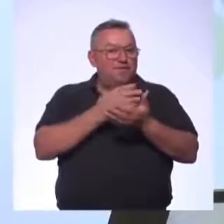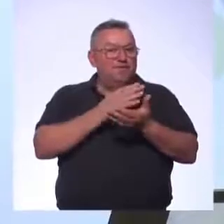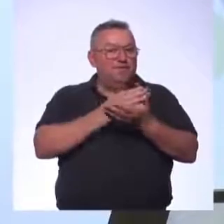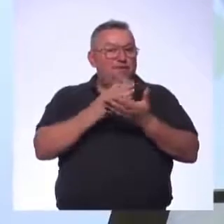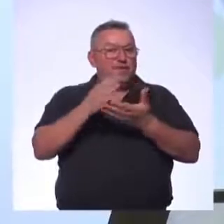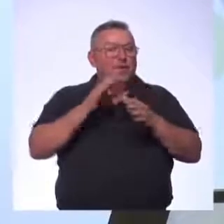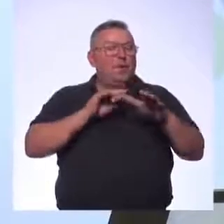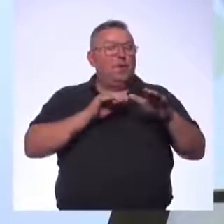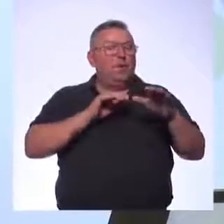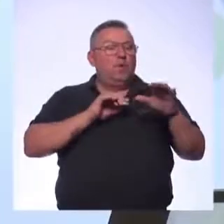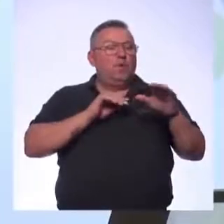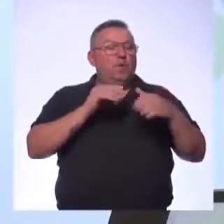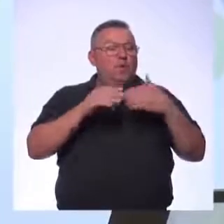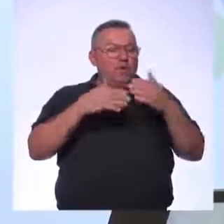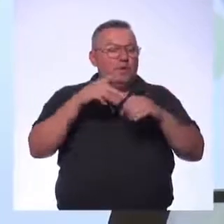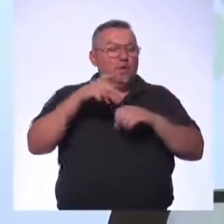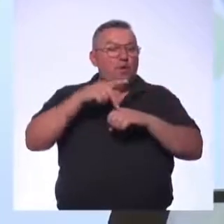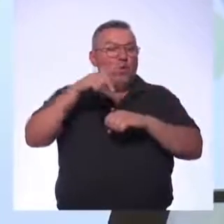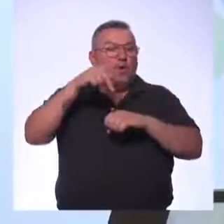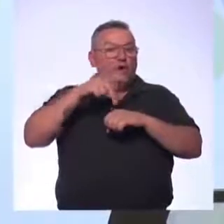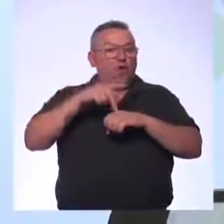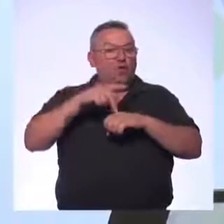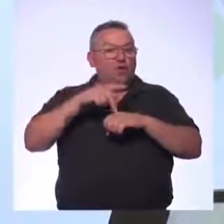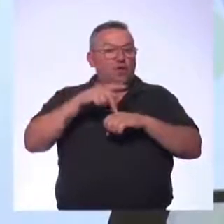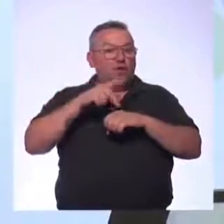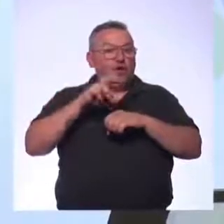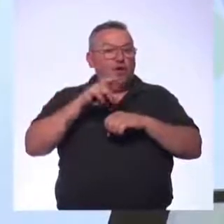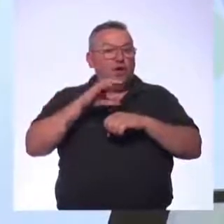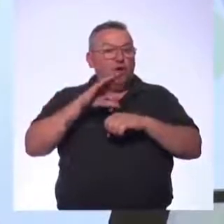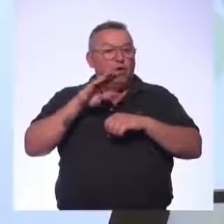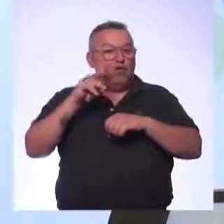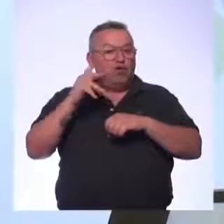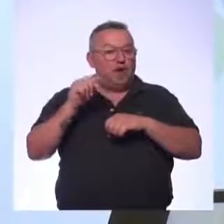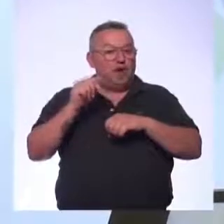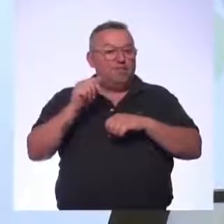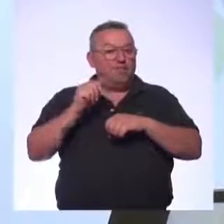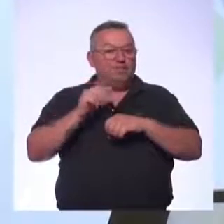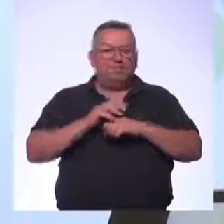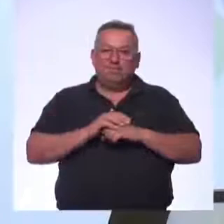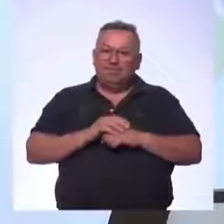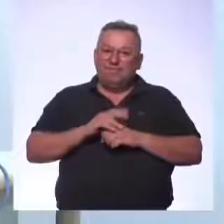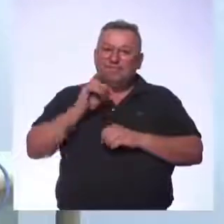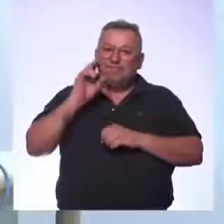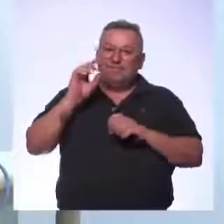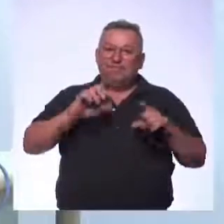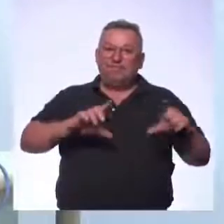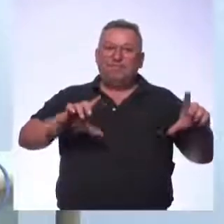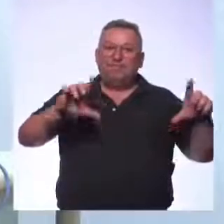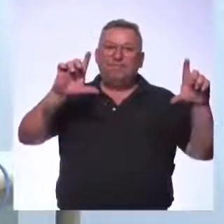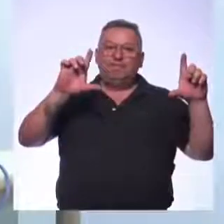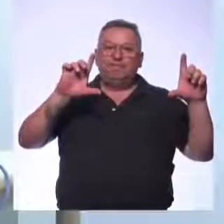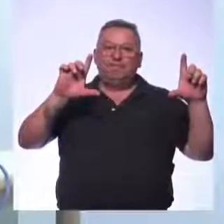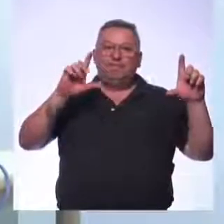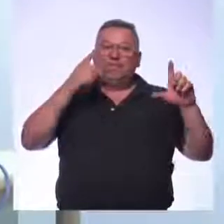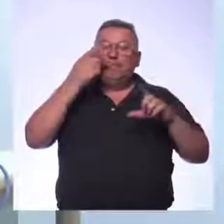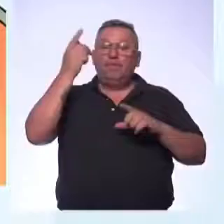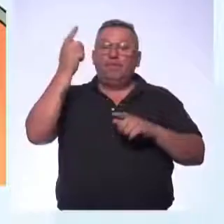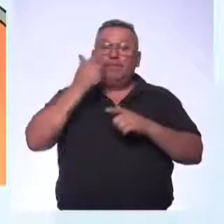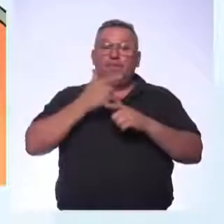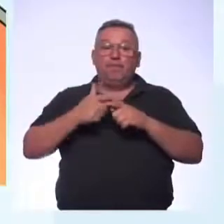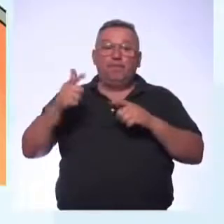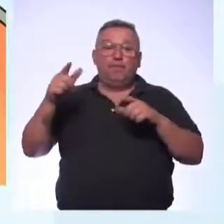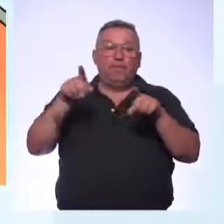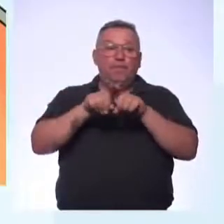no processo das rochas, perfeito? Então vamos seguir aí com uma imagem que nós temos que fala aí sobre as